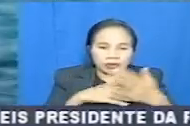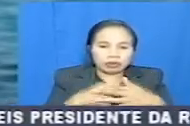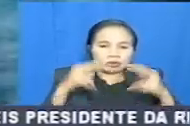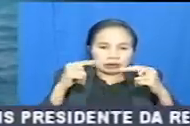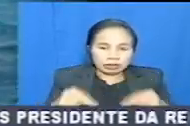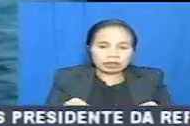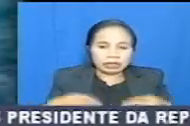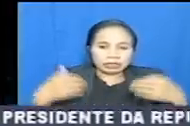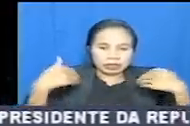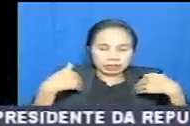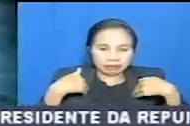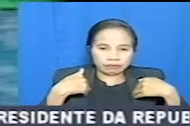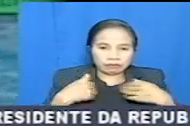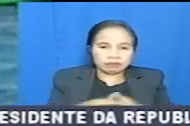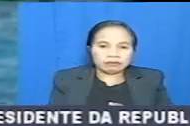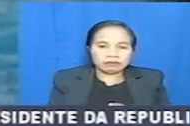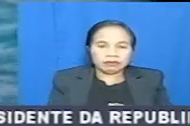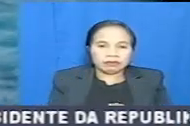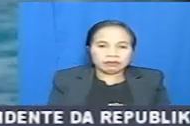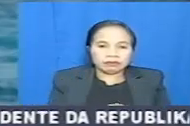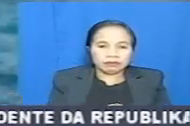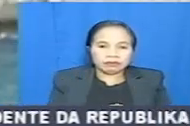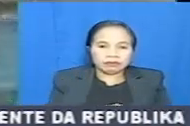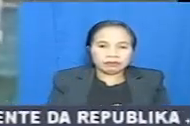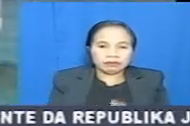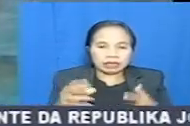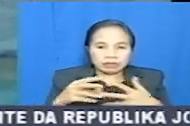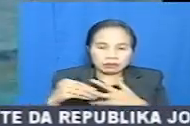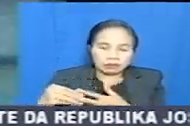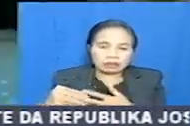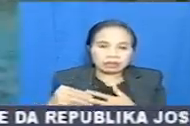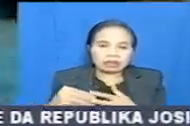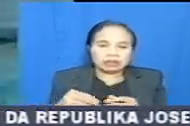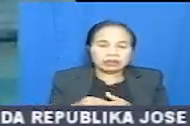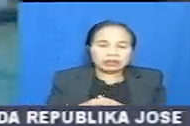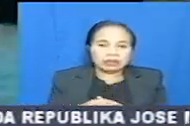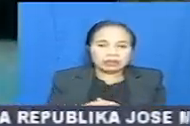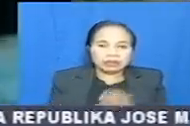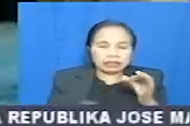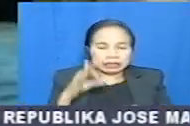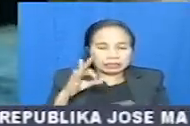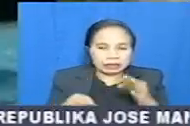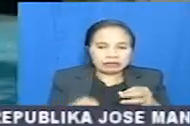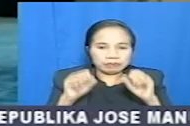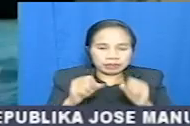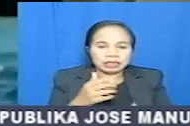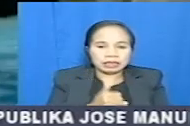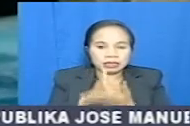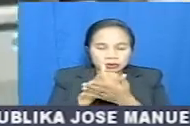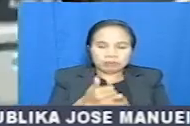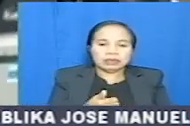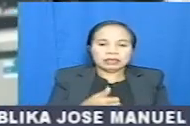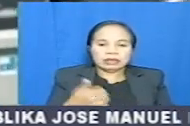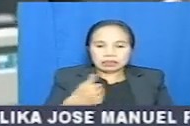ia life jacket life jacket liliu sira nebe lah te dan tasi tenge life jacket honune bela salva guarda basir ne